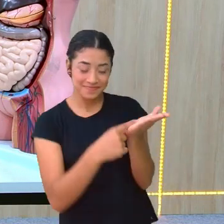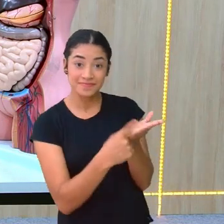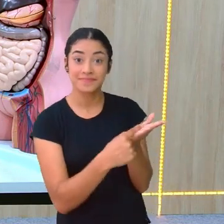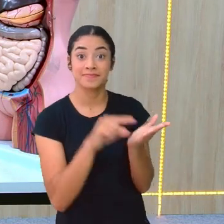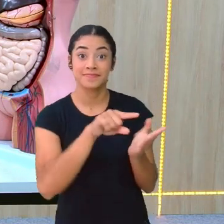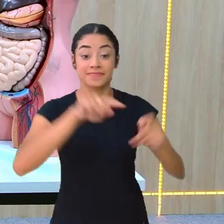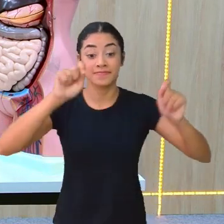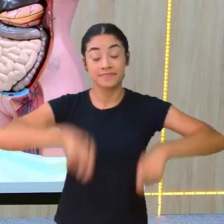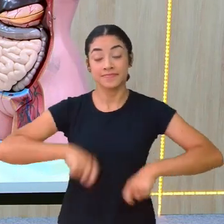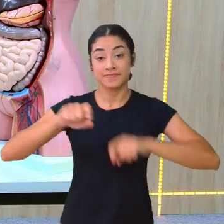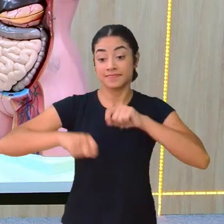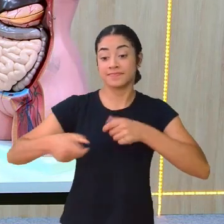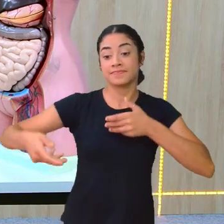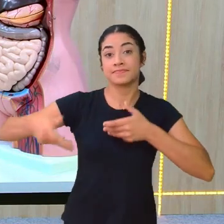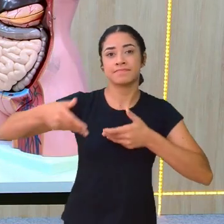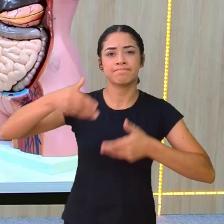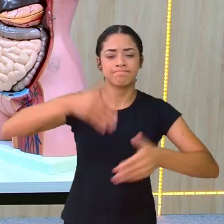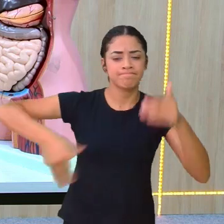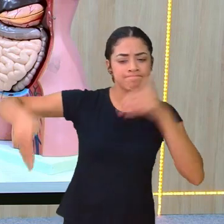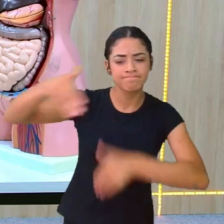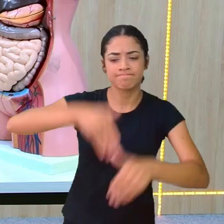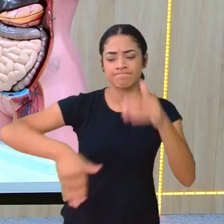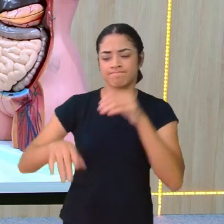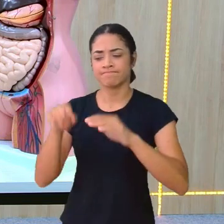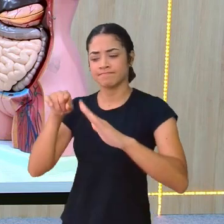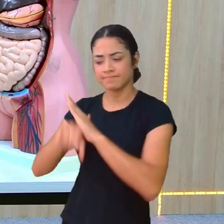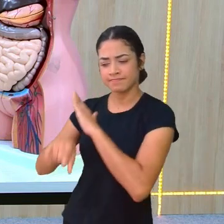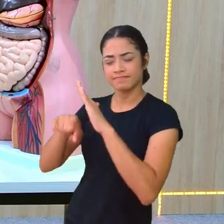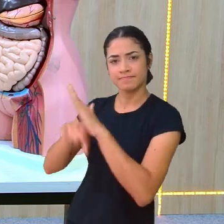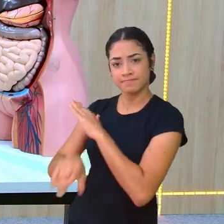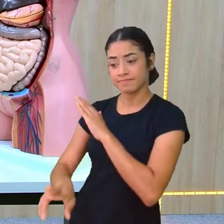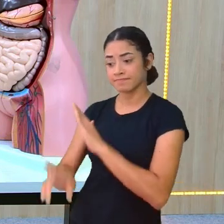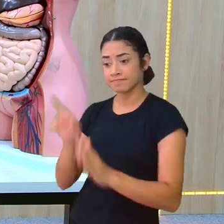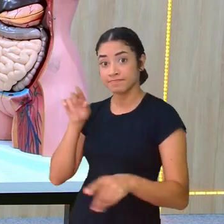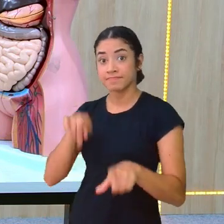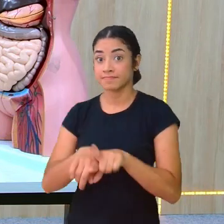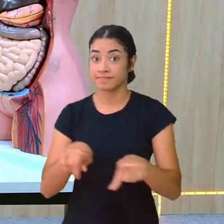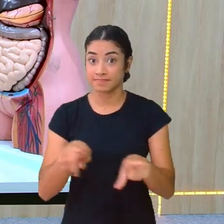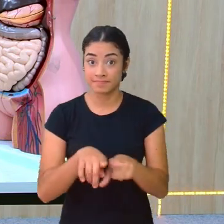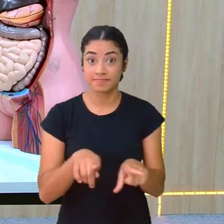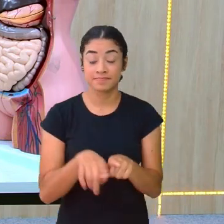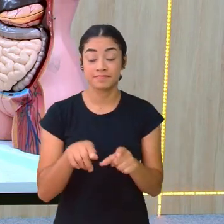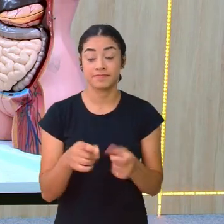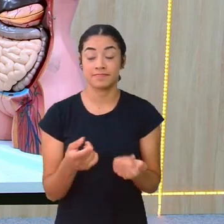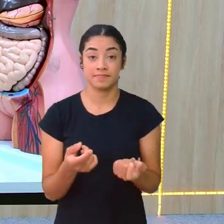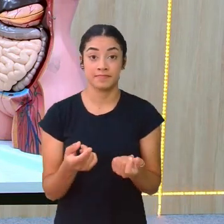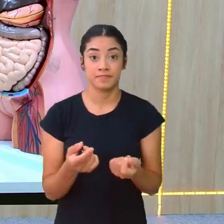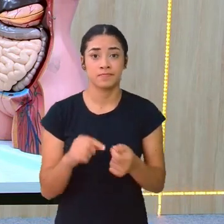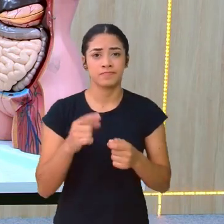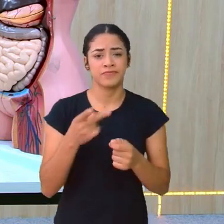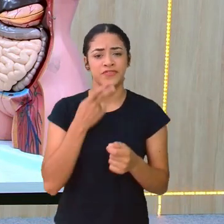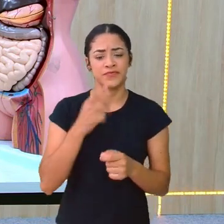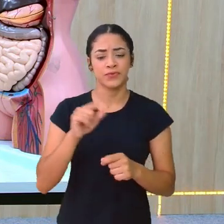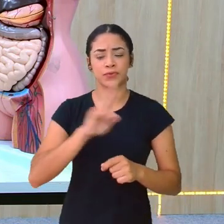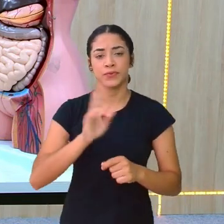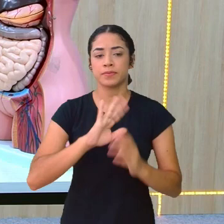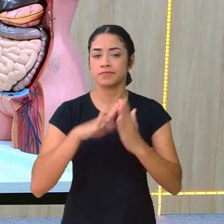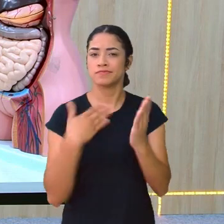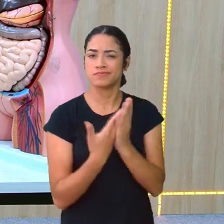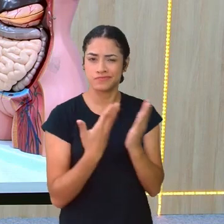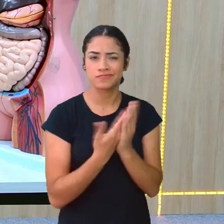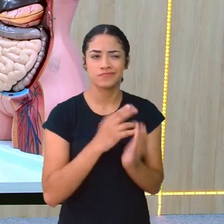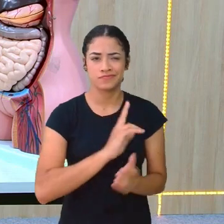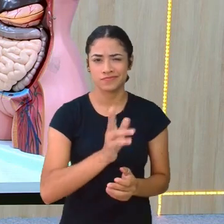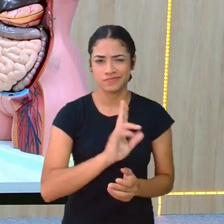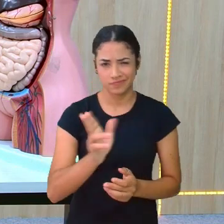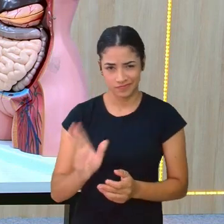vocês vão poder, olha, participar, fazer perguntas, responder os nossos questionamentos, dizer o nome da escola de vocês,